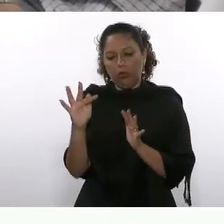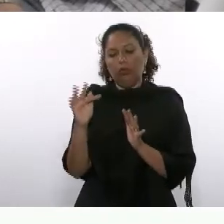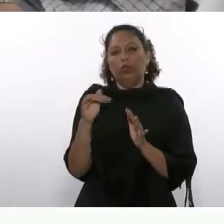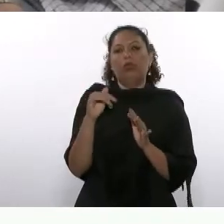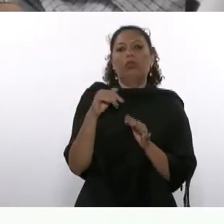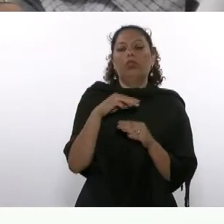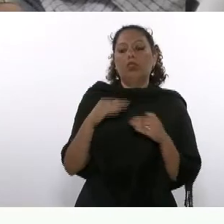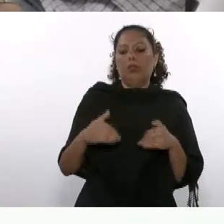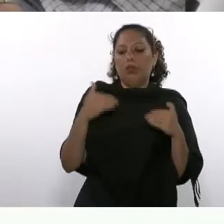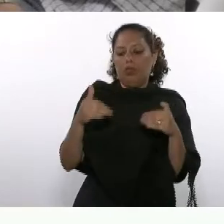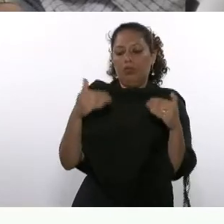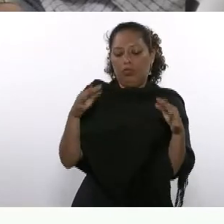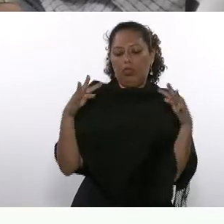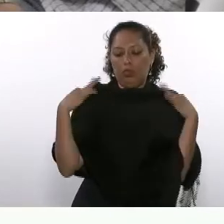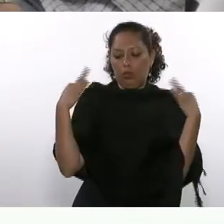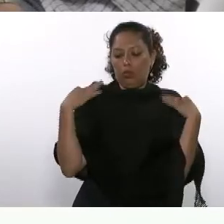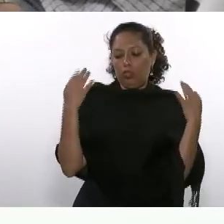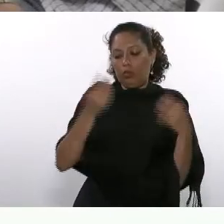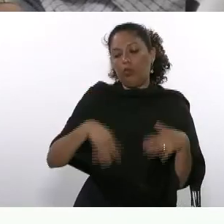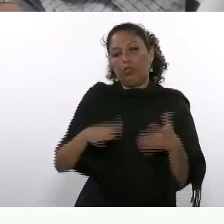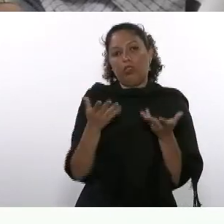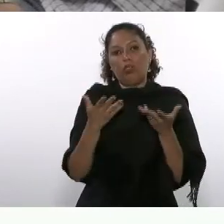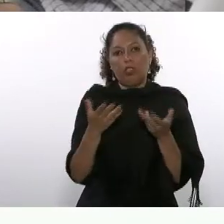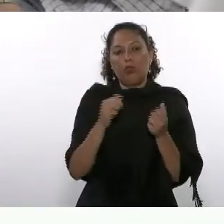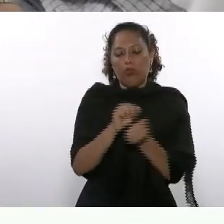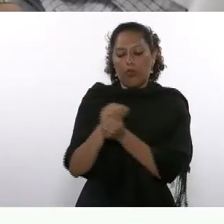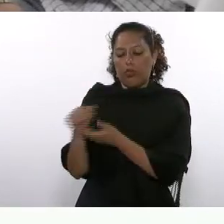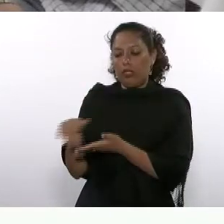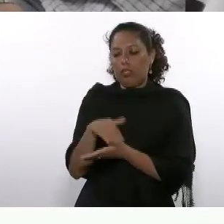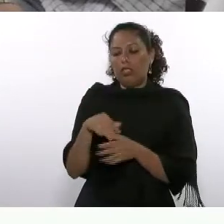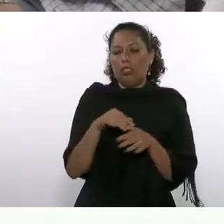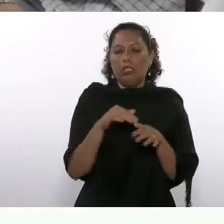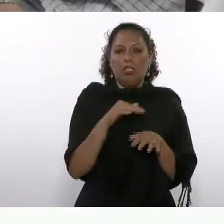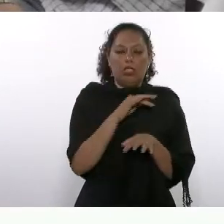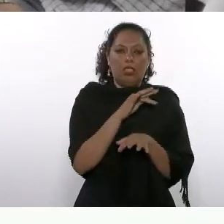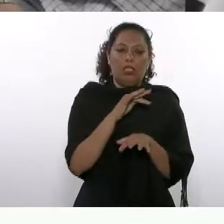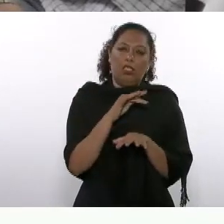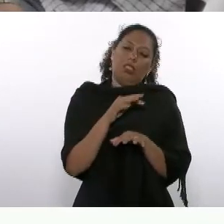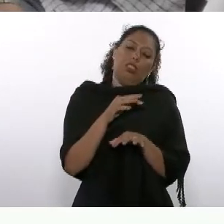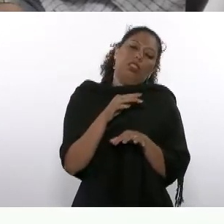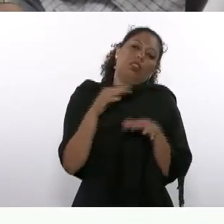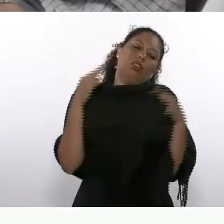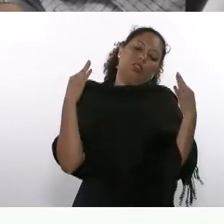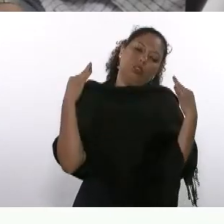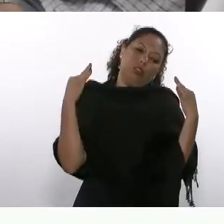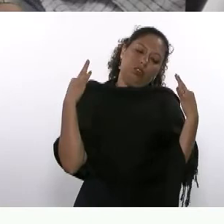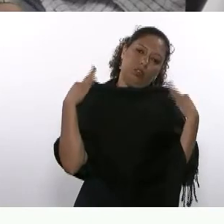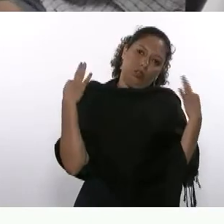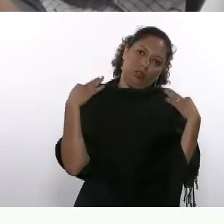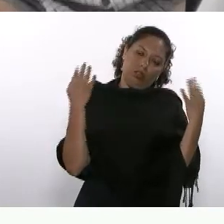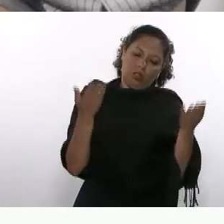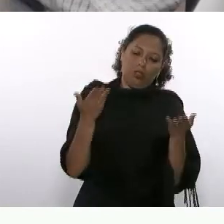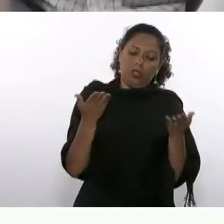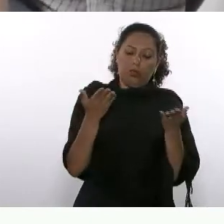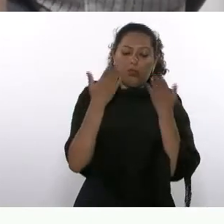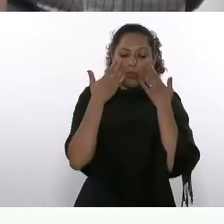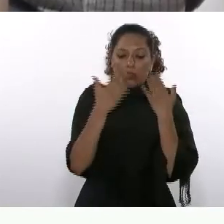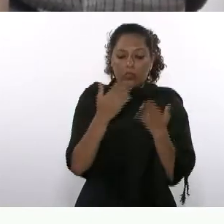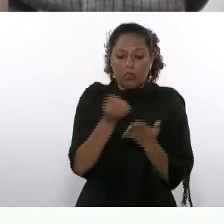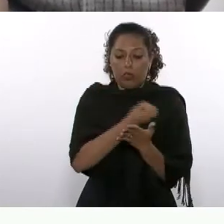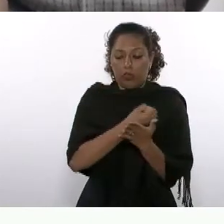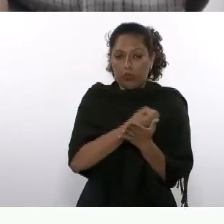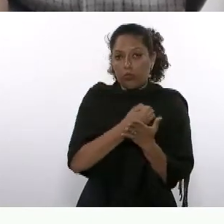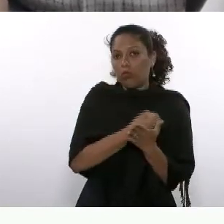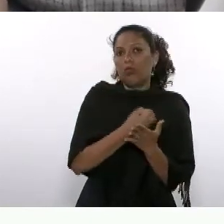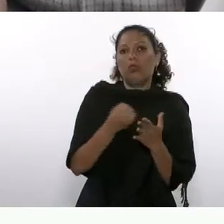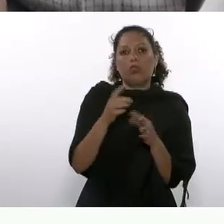do Turismo faz, e a nossa proposta, enquanto Secretaria de Estado de Turismo, é reunir esses números. A gente brinca que são números soltos que deveriam estar